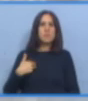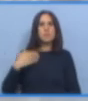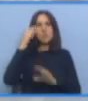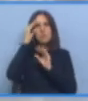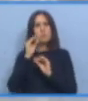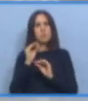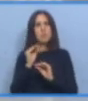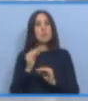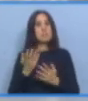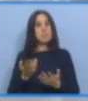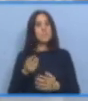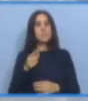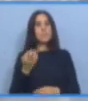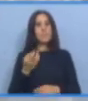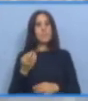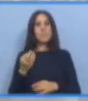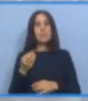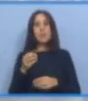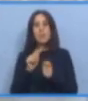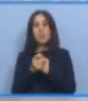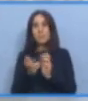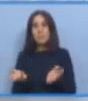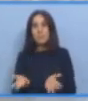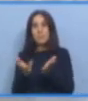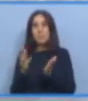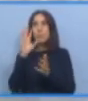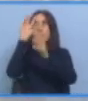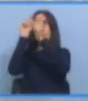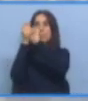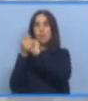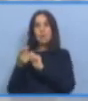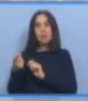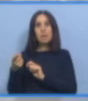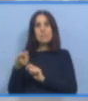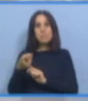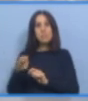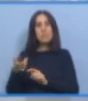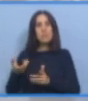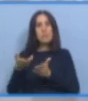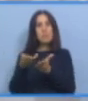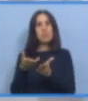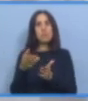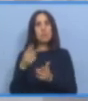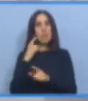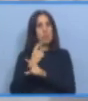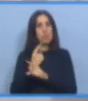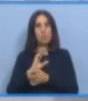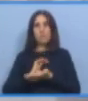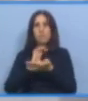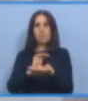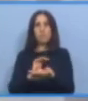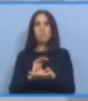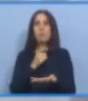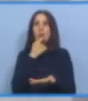educação. E, portanto, que a ajuda para a adaptação às alterações climáticas não saia destes fundos, mas que